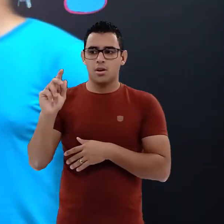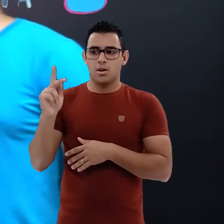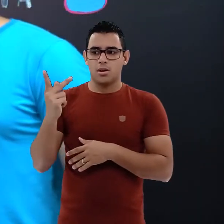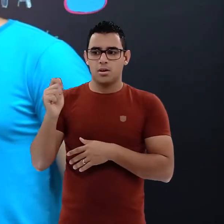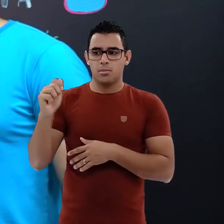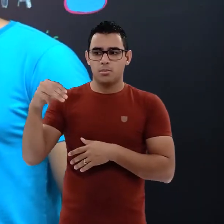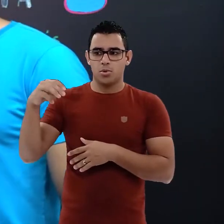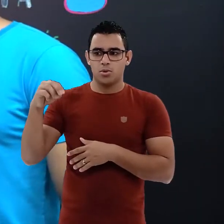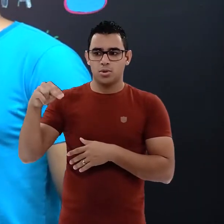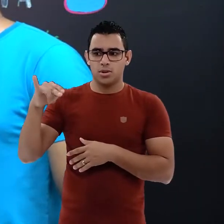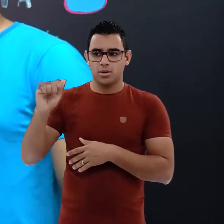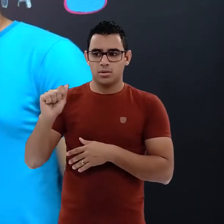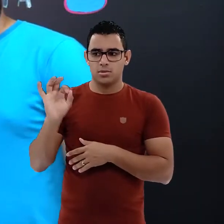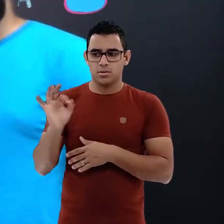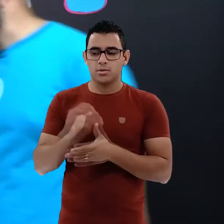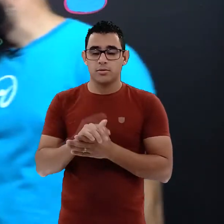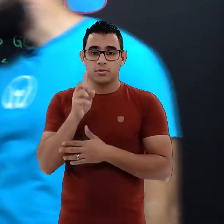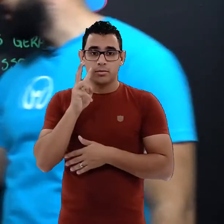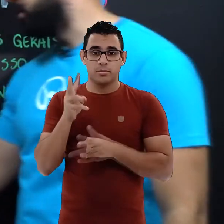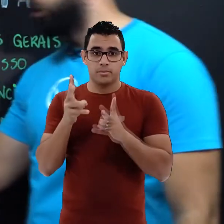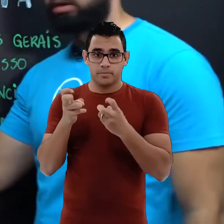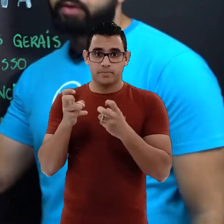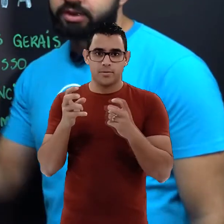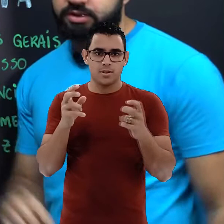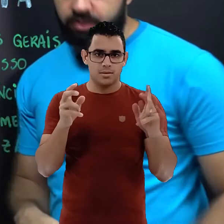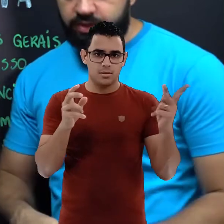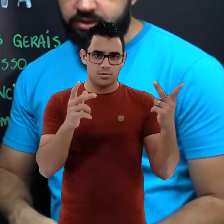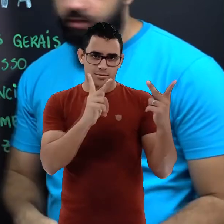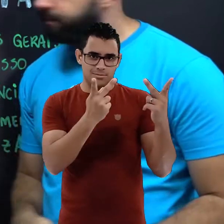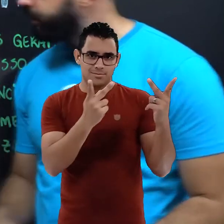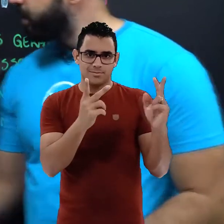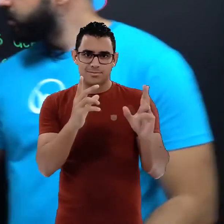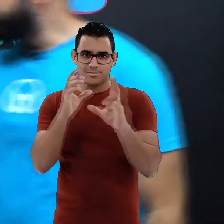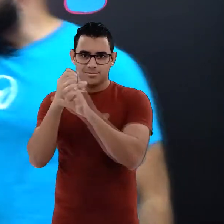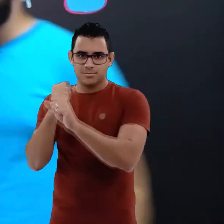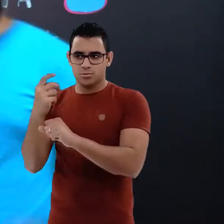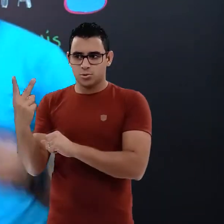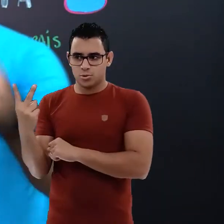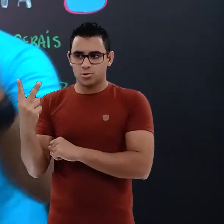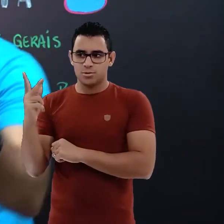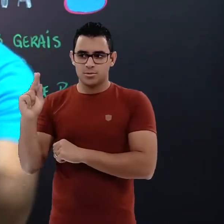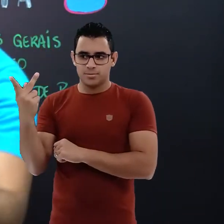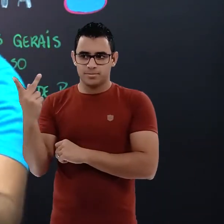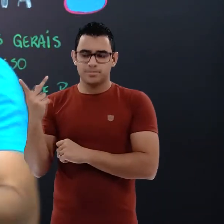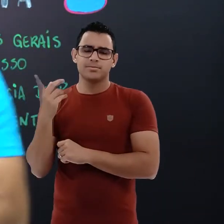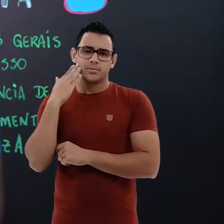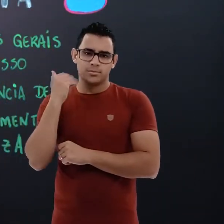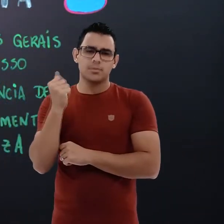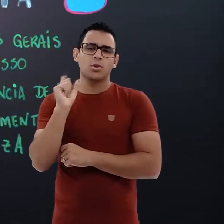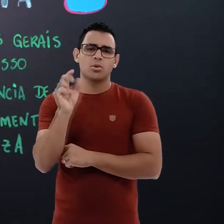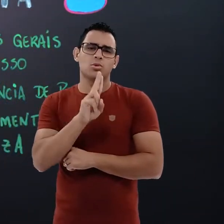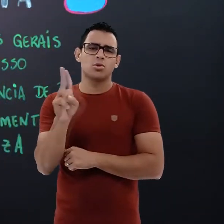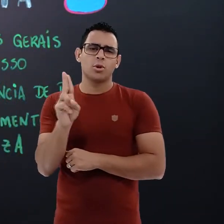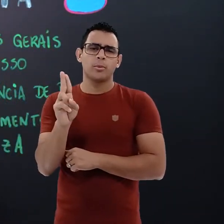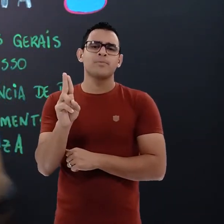percebeu que a gente colocou um valor aqui antes de cada molécula, aqui no caso dessa equação? Esse valor a gente já sabe que a gente chama ele